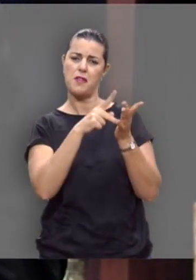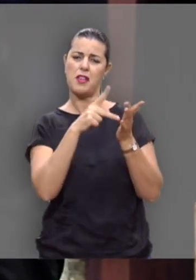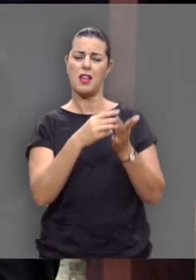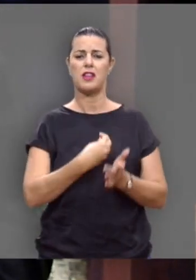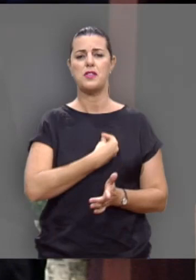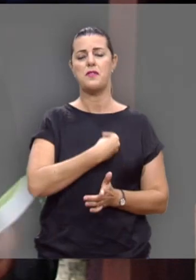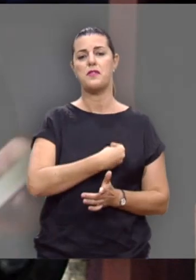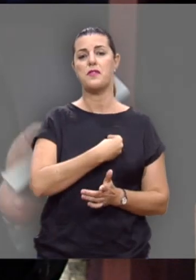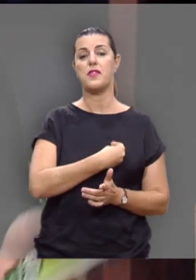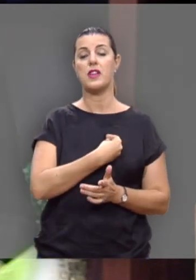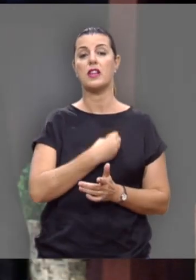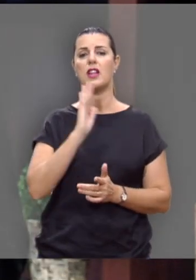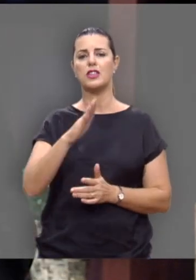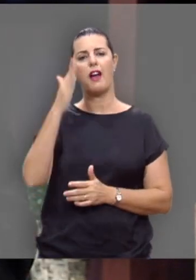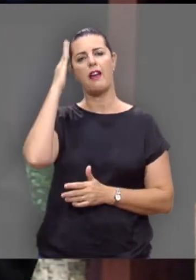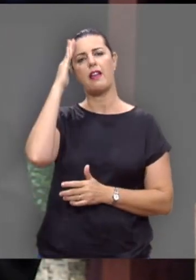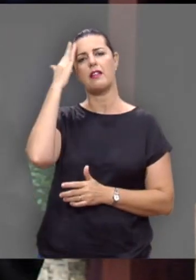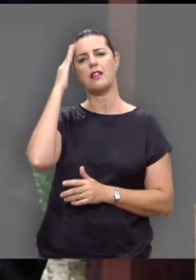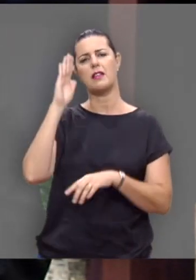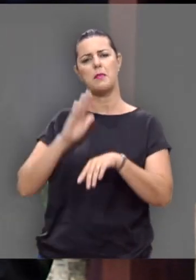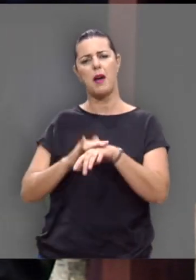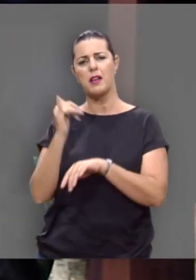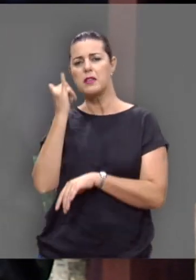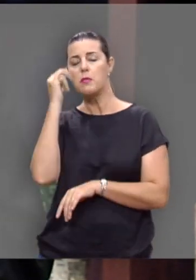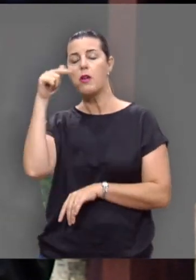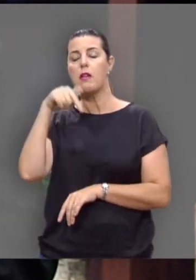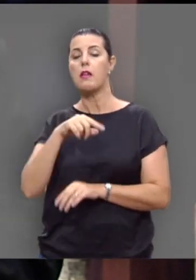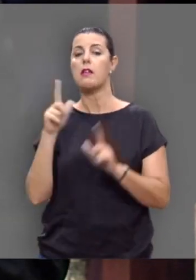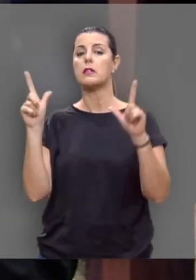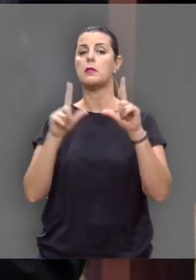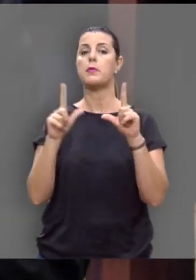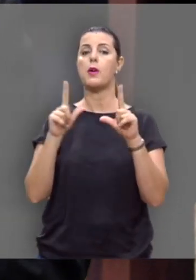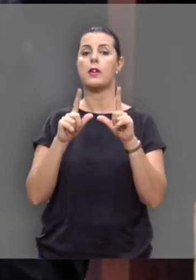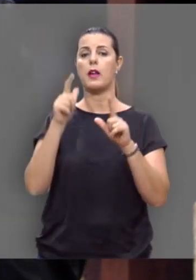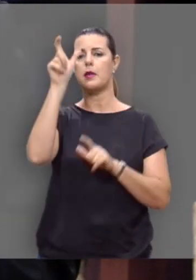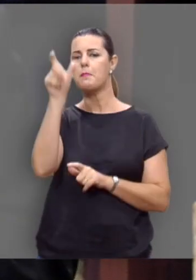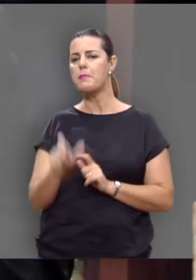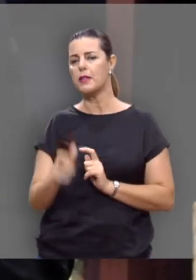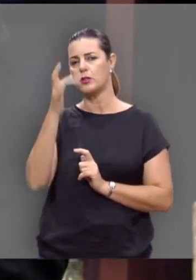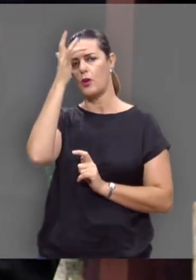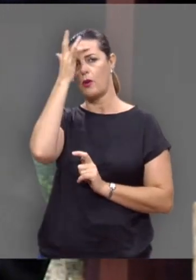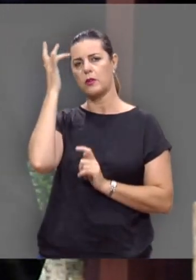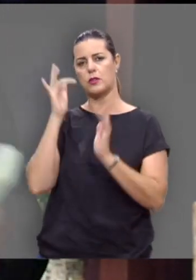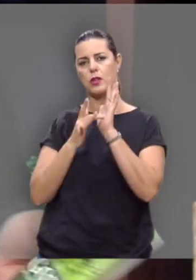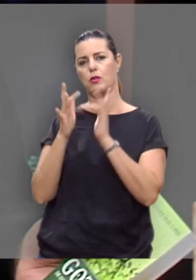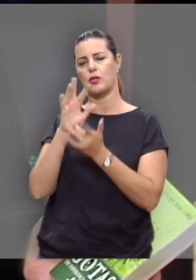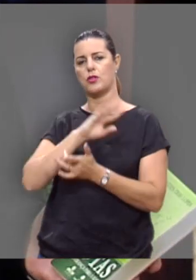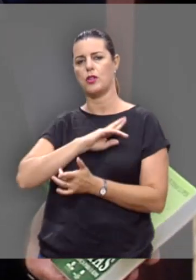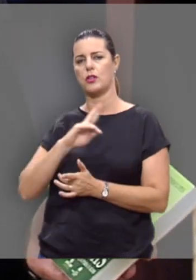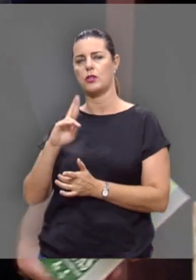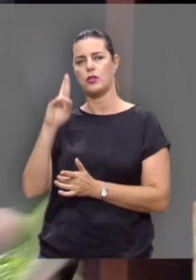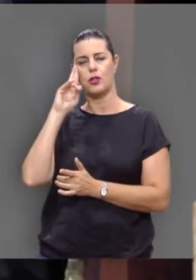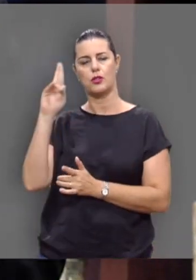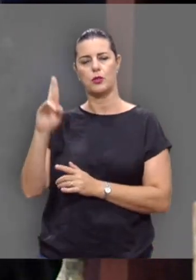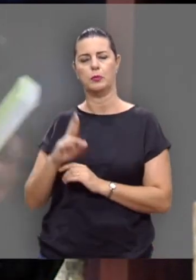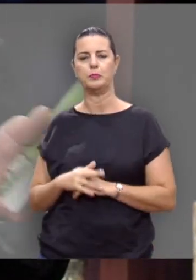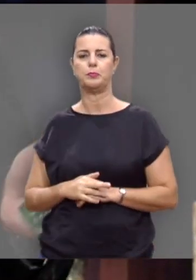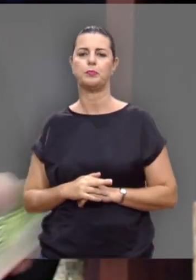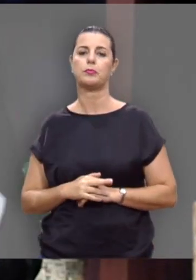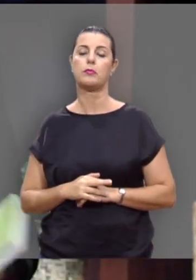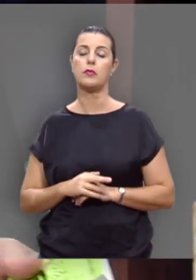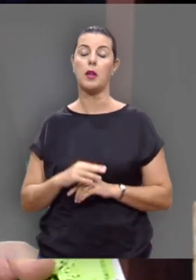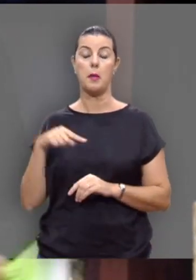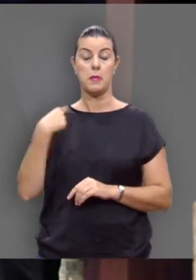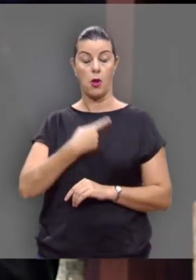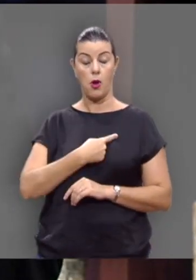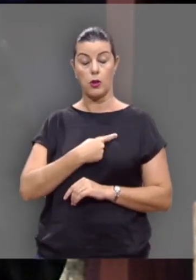Verdade e Vida, já entendeu que a ênfase desse programa é a pessoa do Senhor Jesus. Para nós, o Senhor Jesus